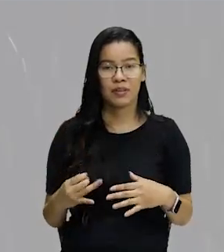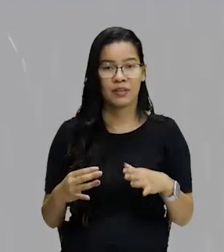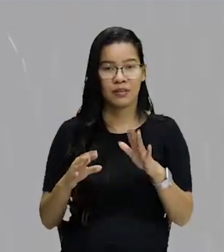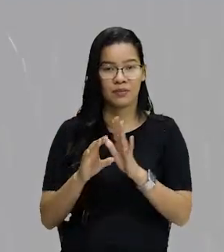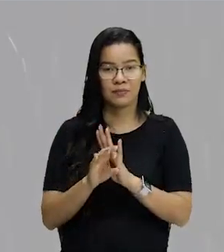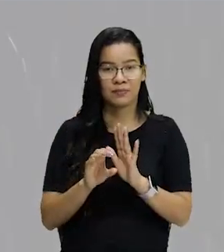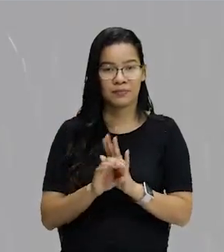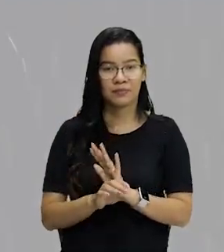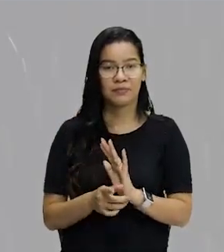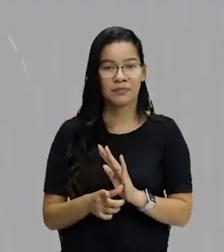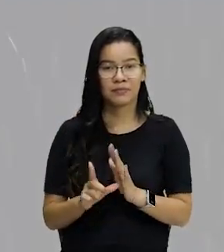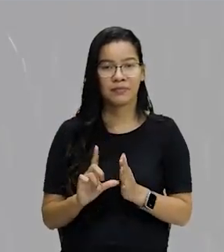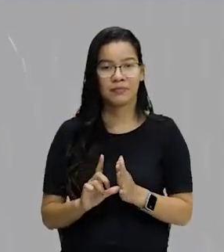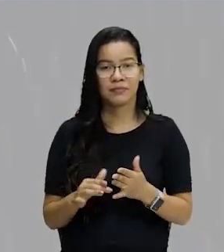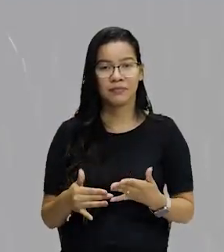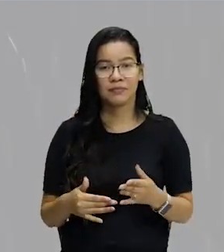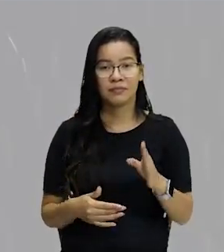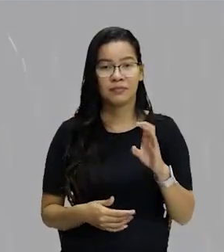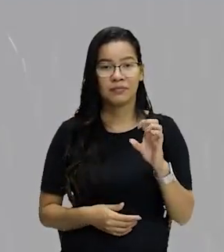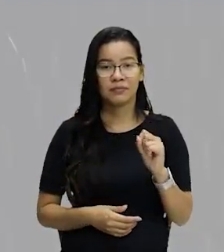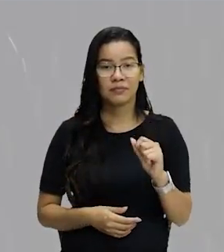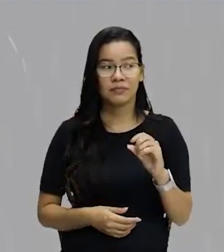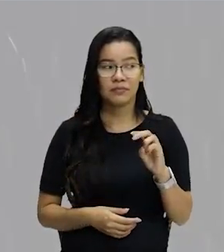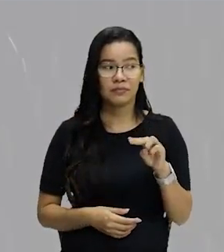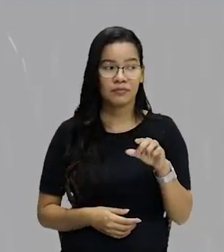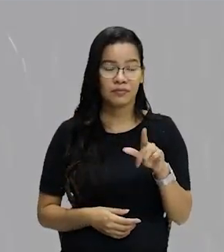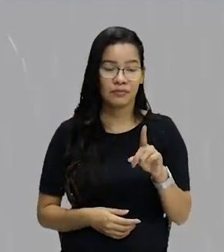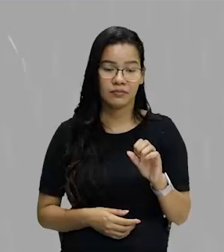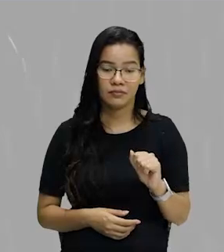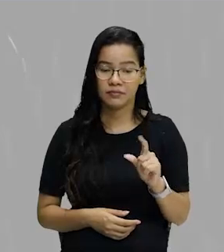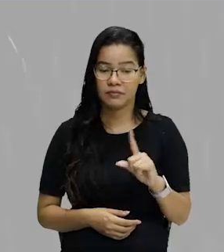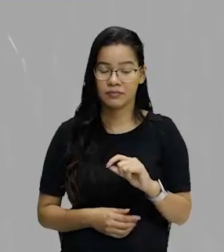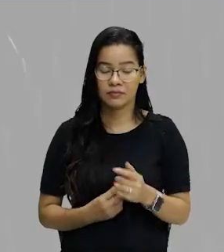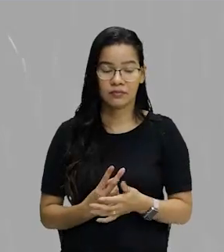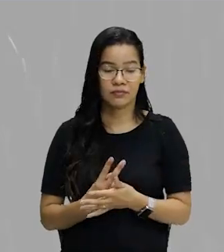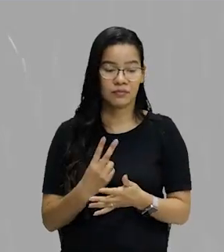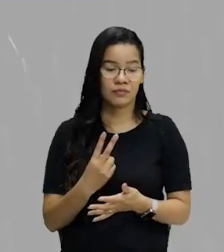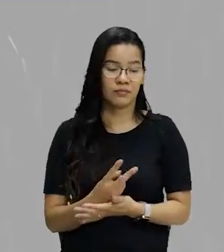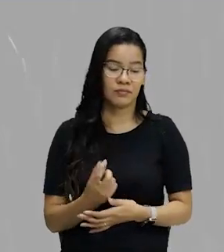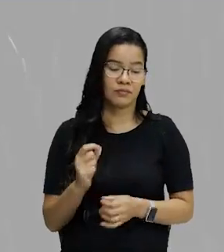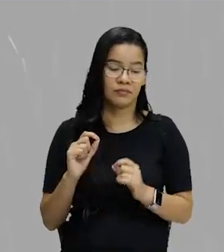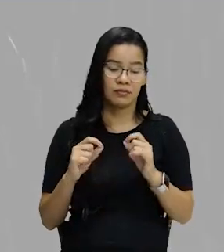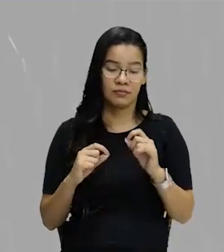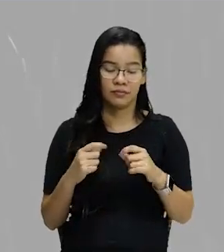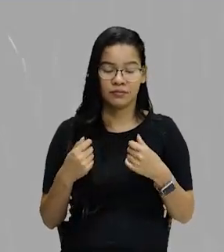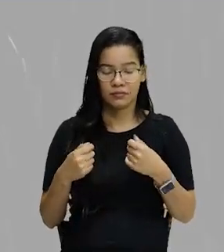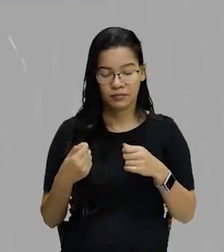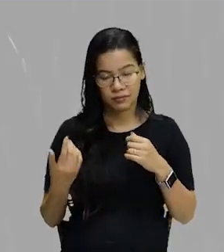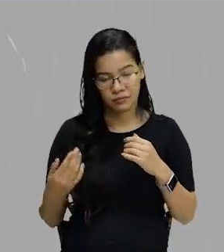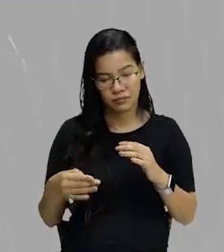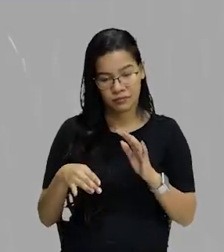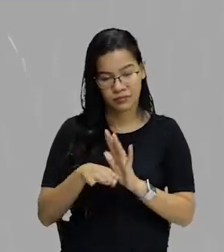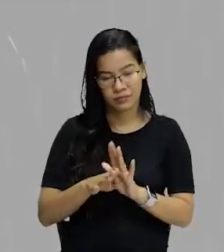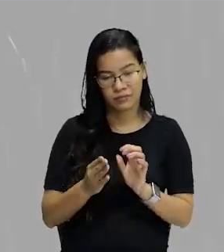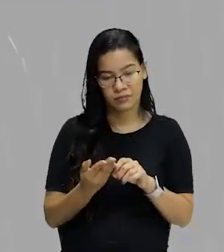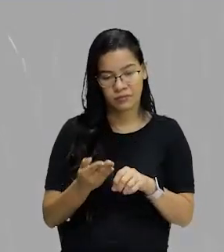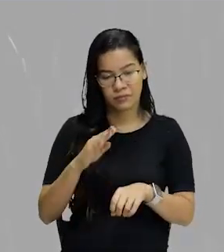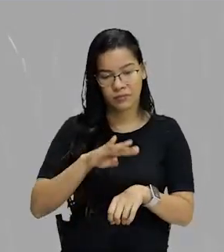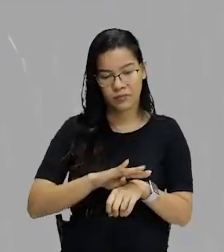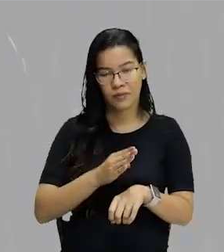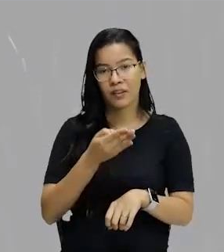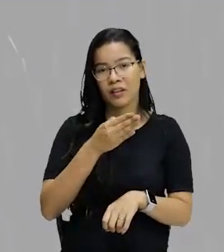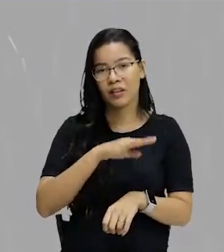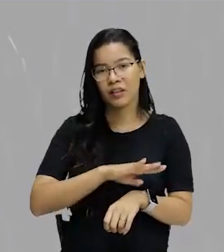anterior. Escalada nem sempre vai ser aquela escalada que eu vou ter que chegar a montanhas que são muito